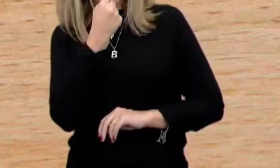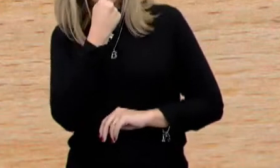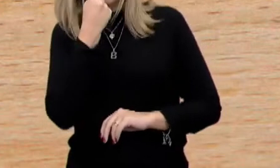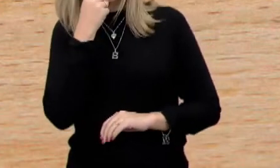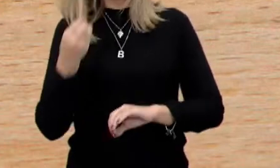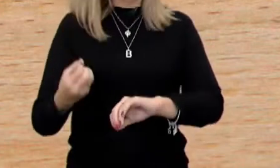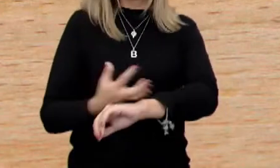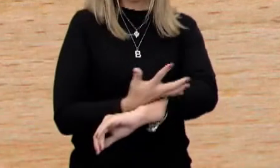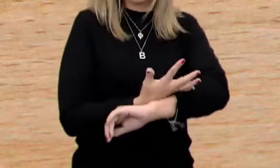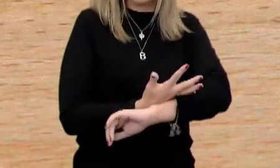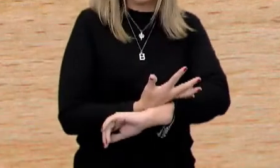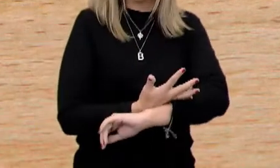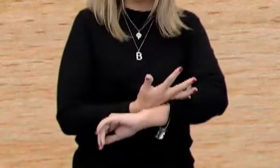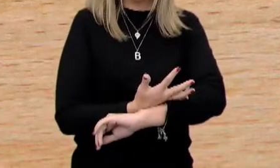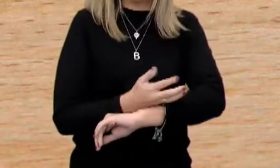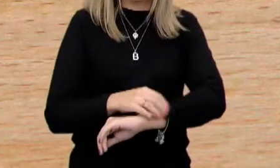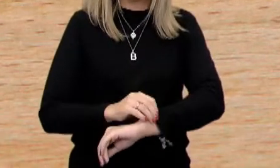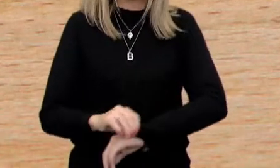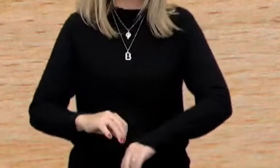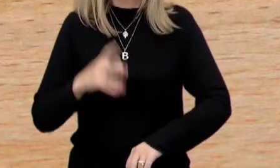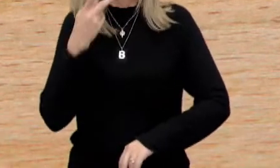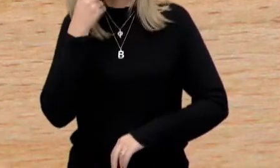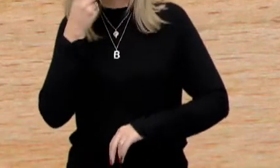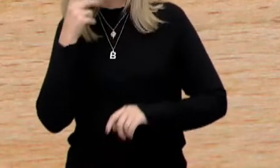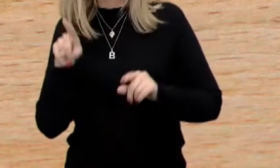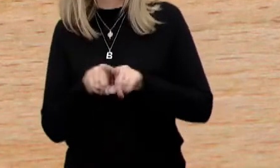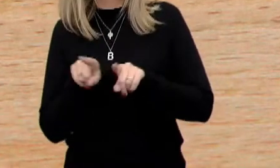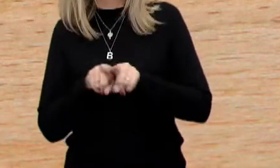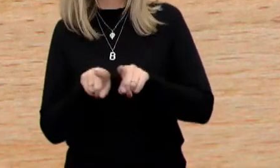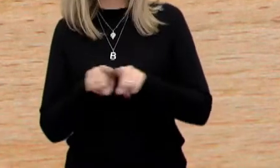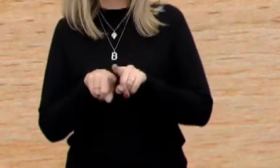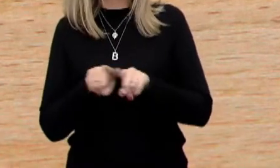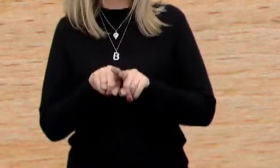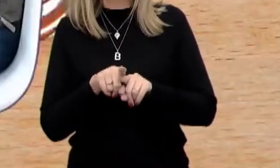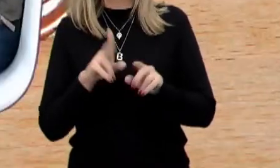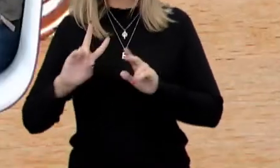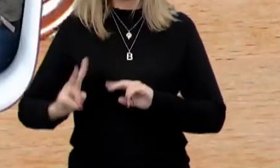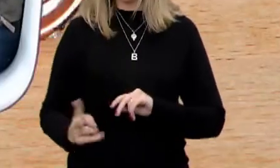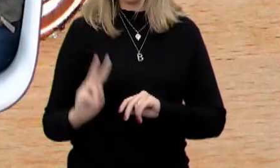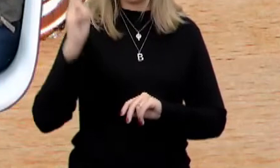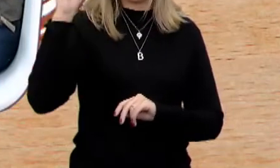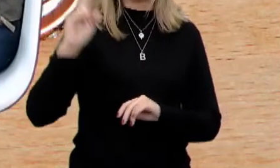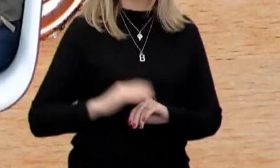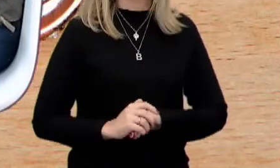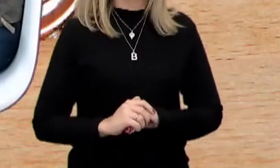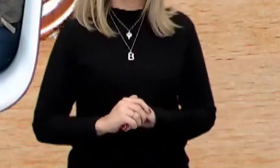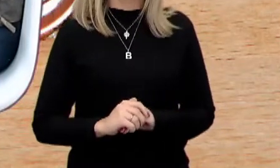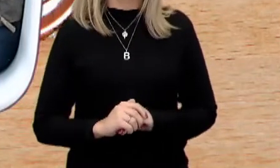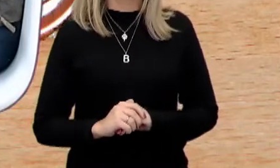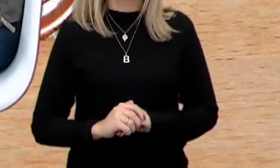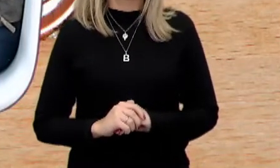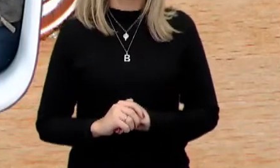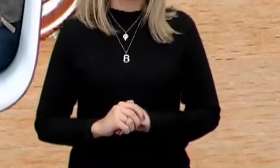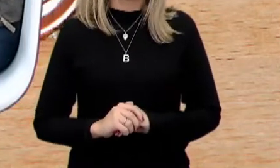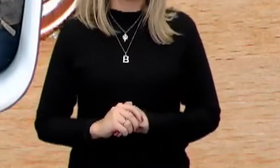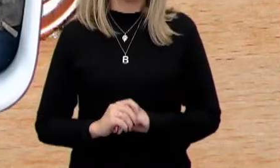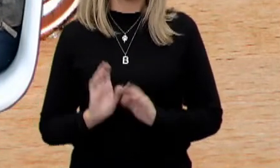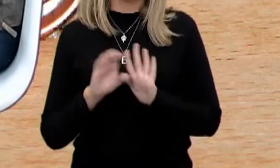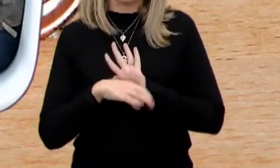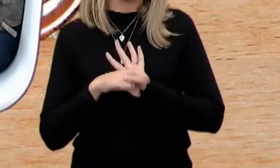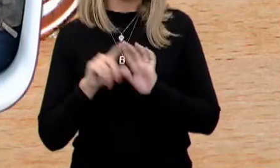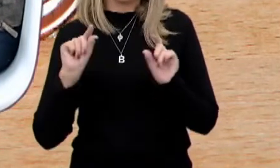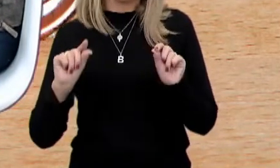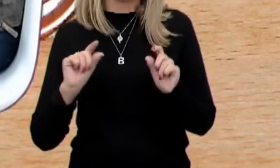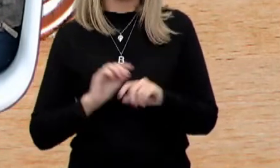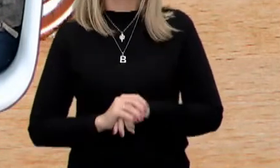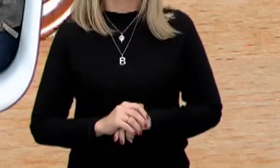de emoção, fala de valores, né? Também, o consenso um pouco menos, porque